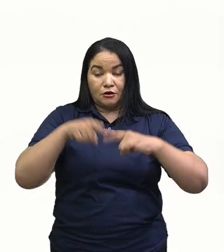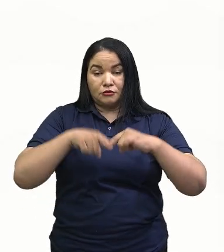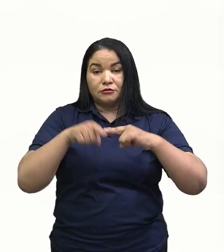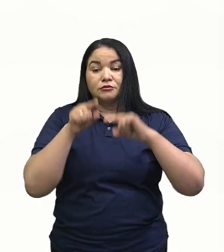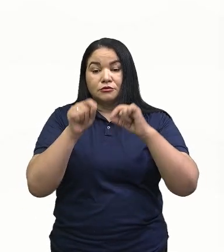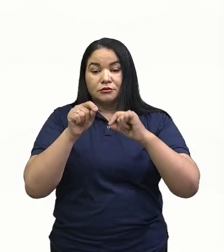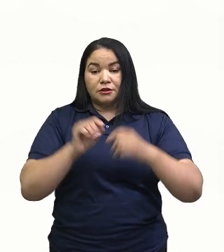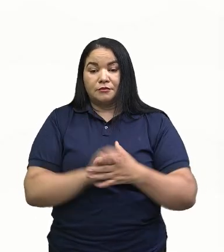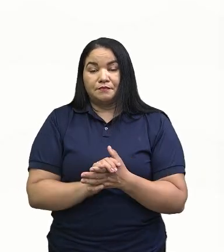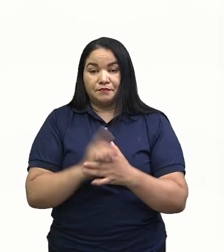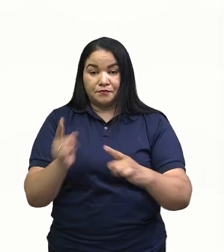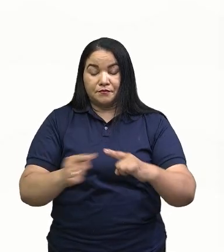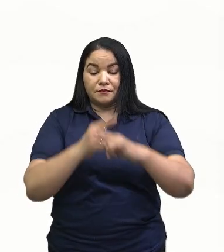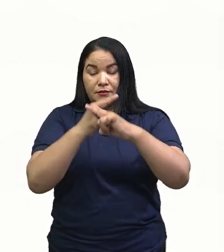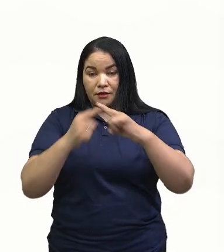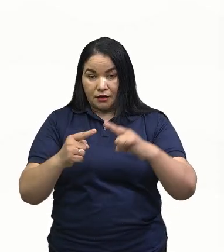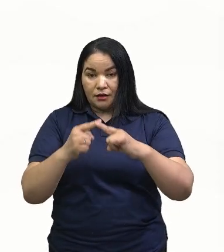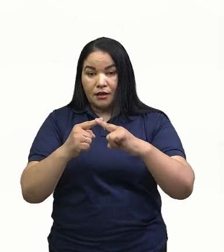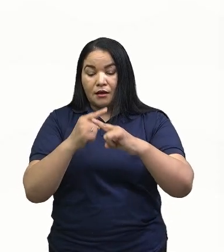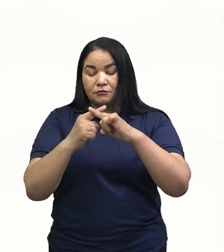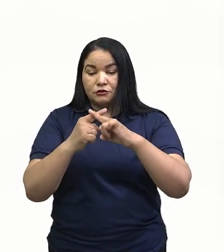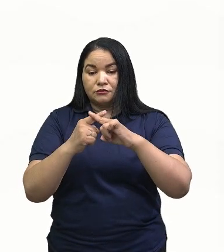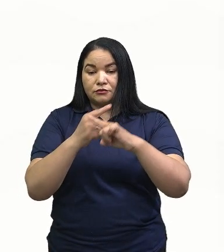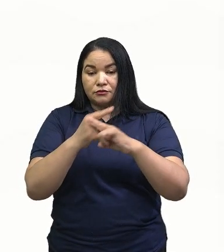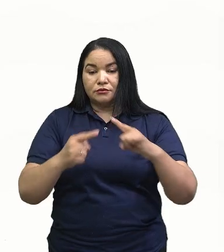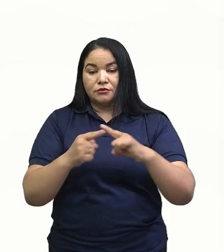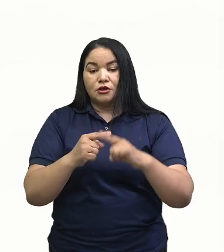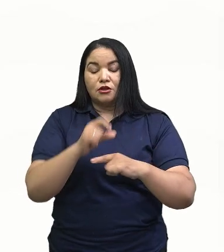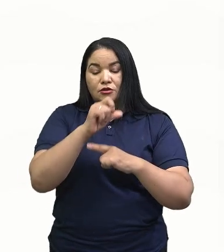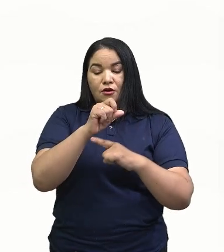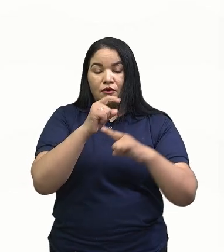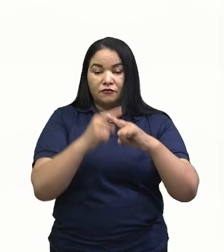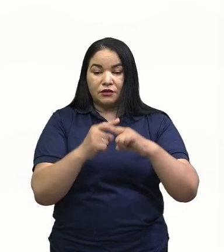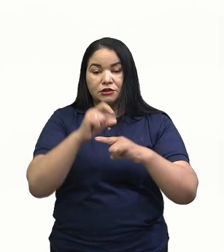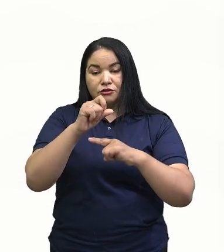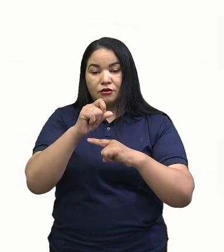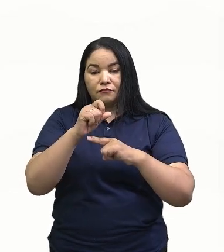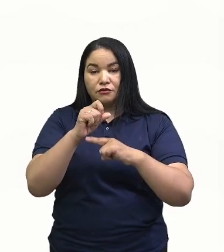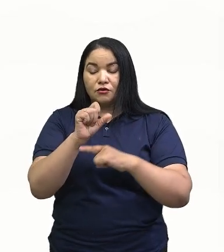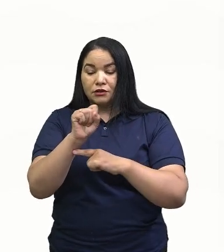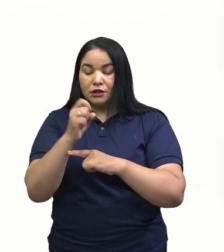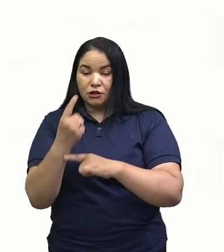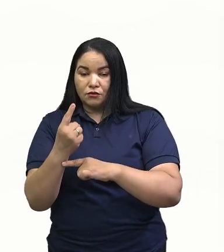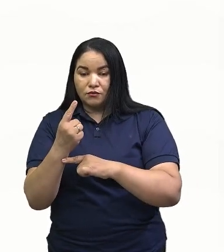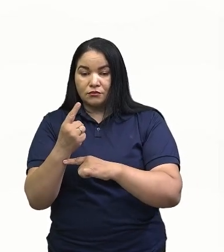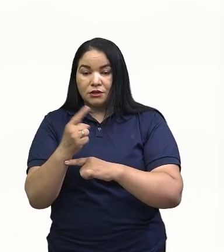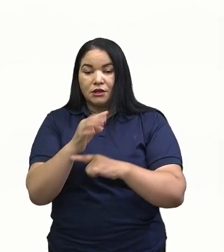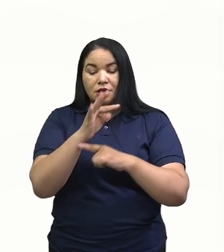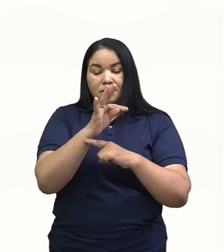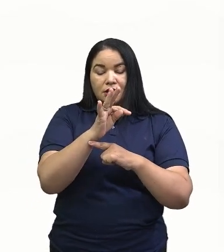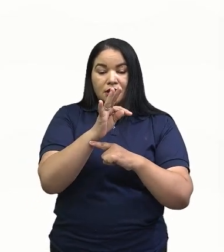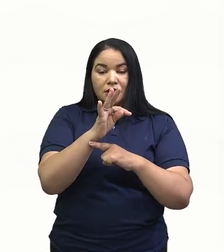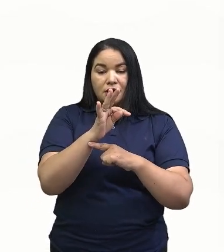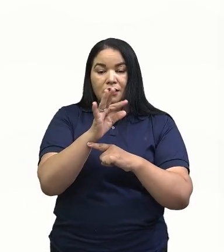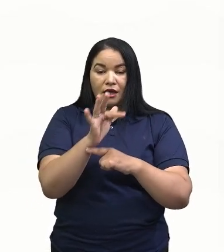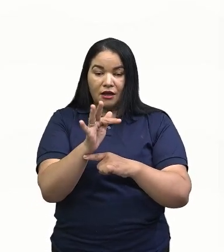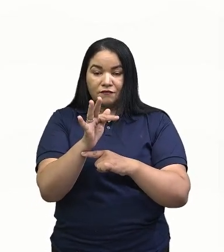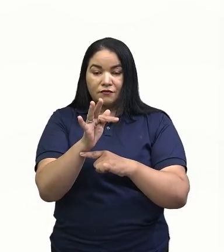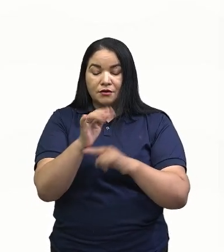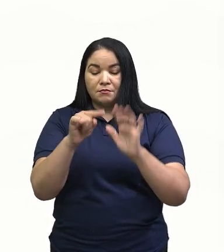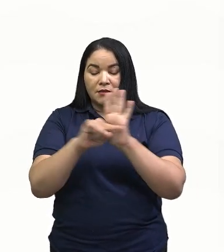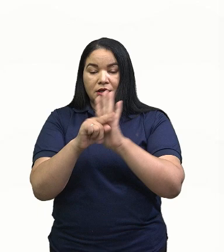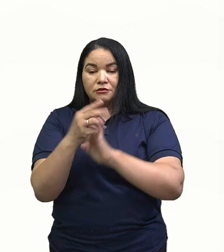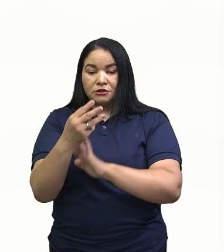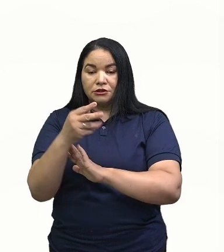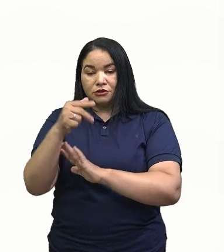será igual ao produto dos extremos. 9 vezes 9, 81. TF menos 32. E